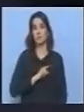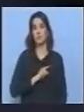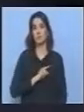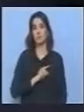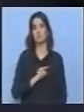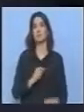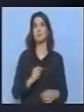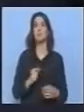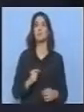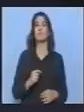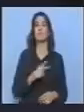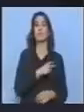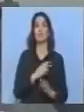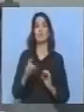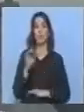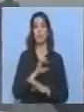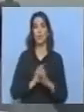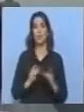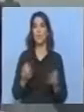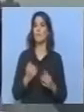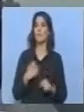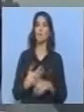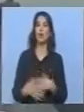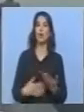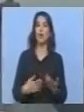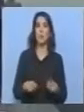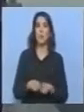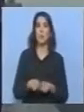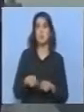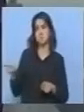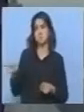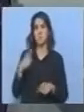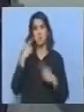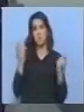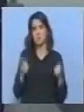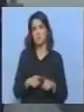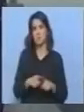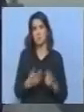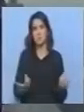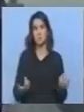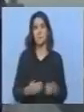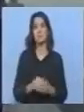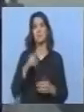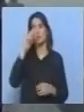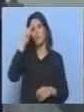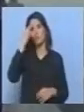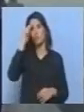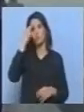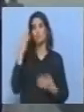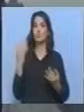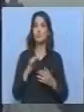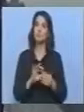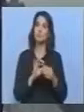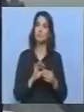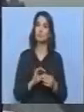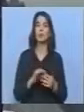E no caso da Universidade Europeia tem sido feito, como eu penso que é em relação também às universidades públicas, feito um enorme esforço de